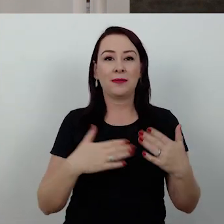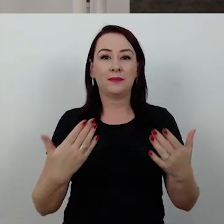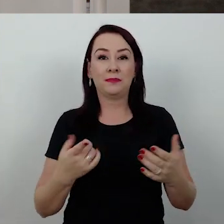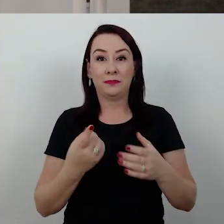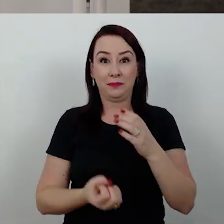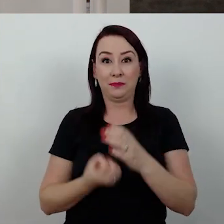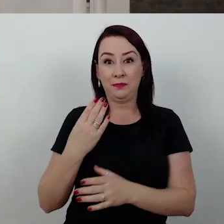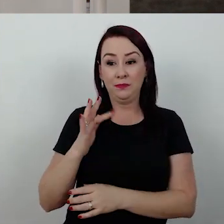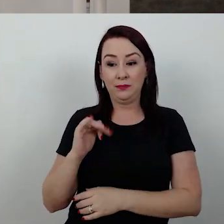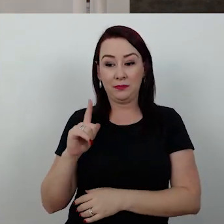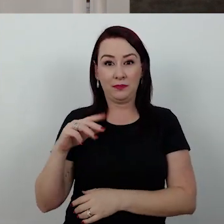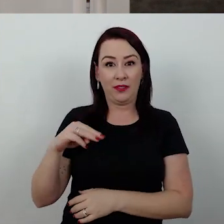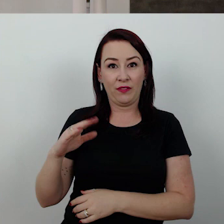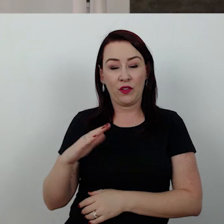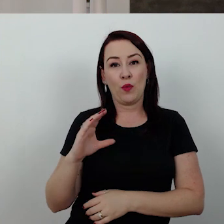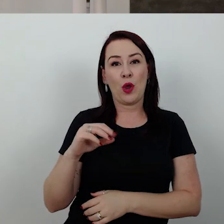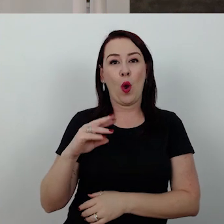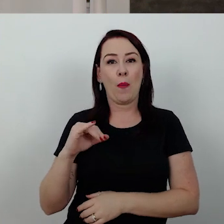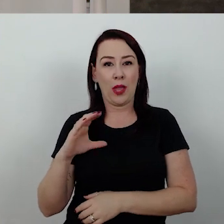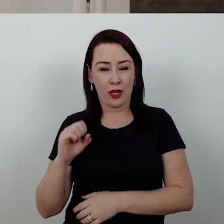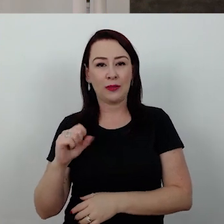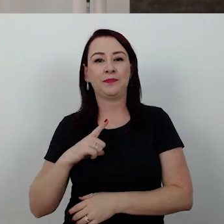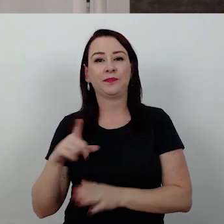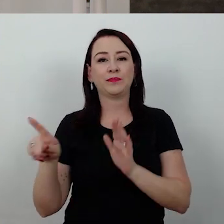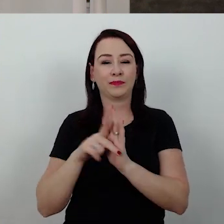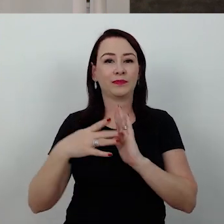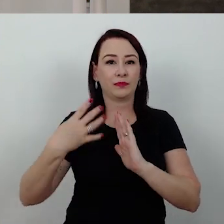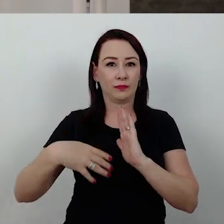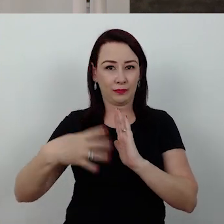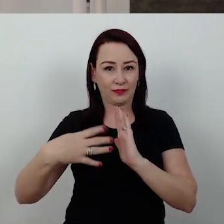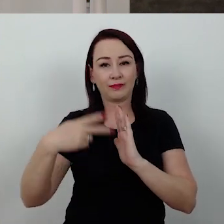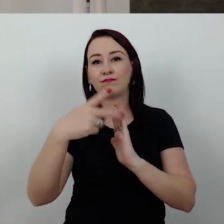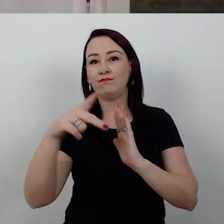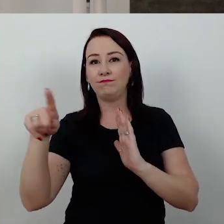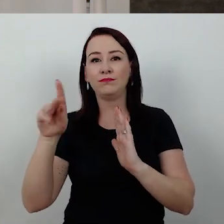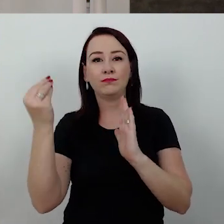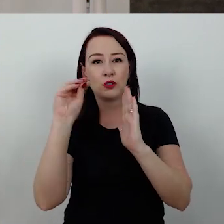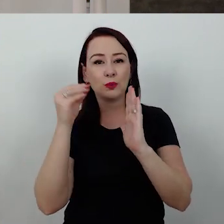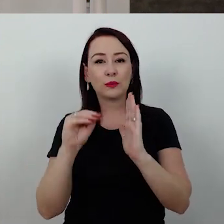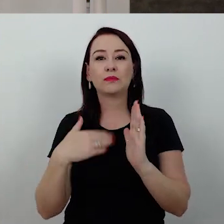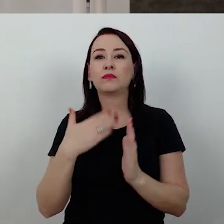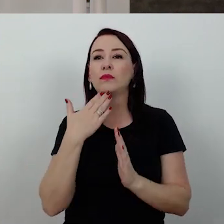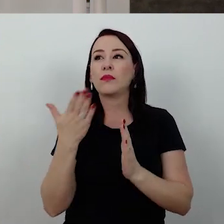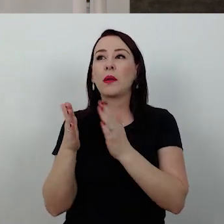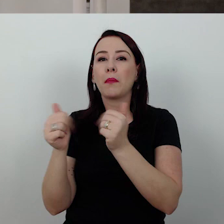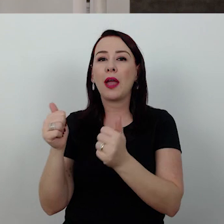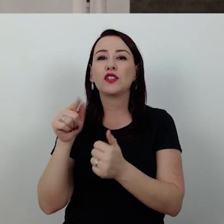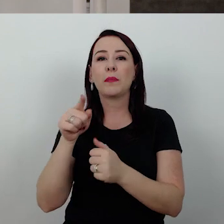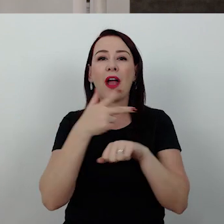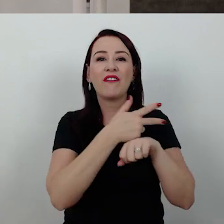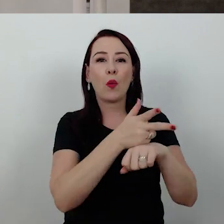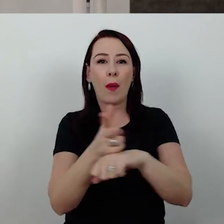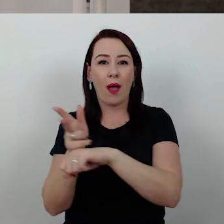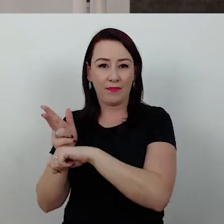Então, com a criação da Film Commission, a gente cria um formulário que é uma porta única, né, de pedido de